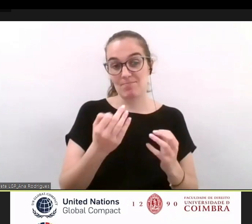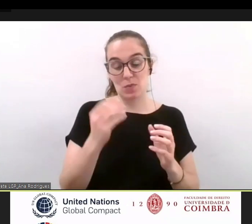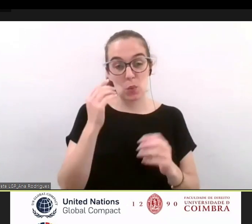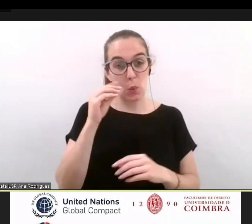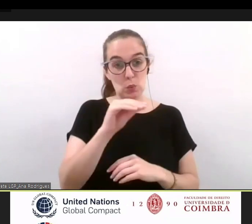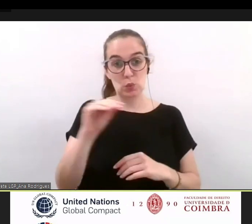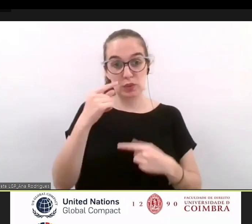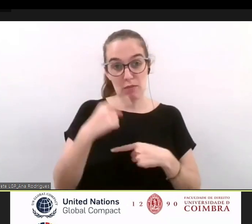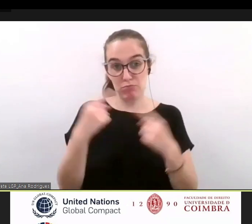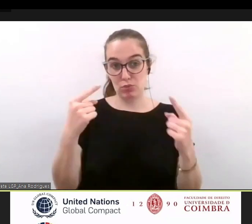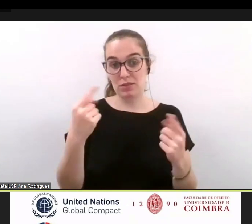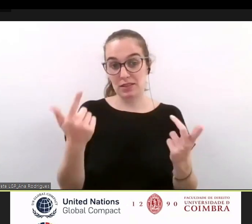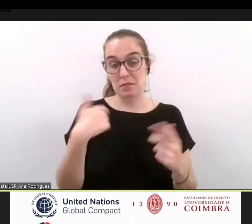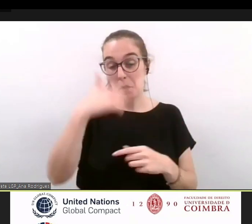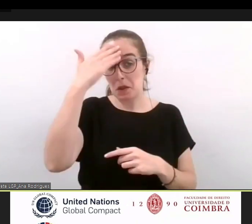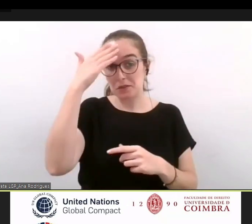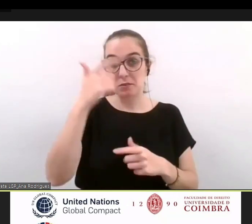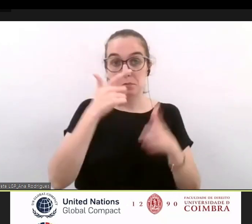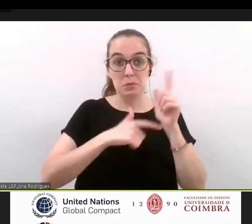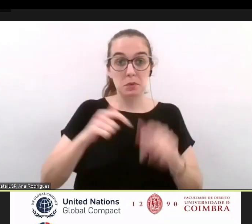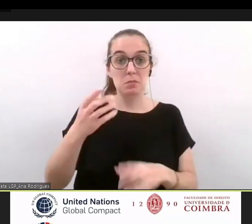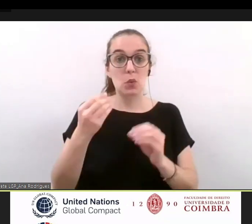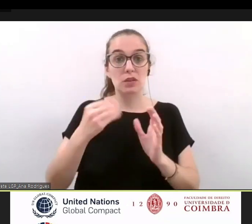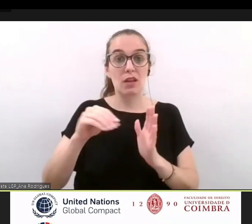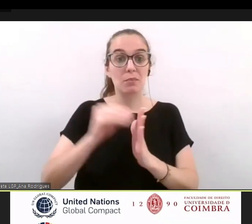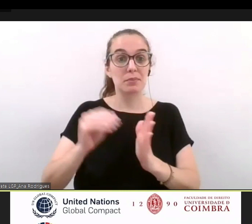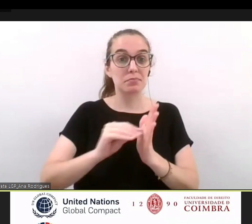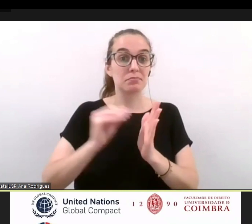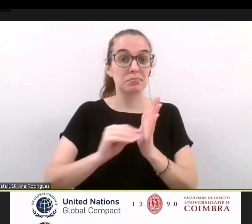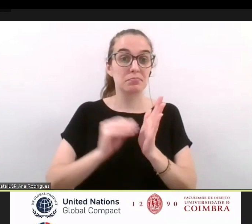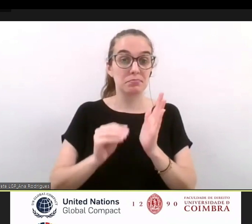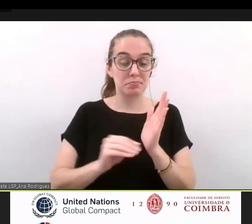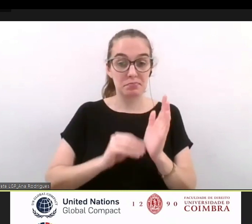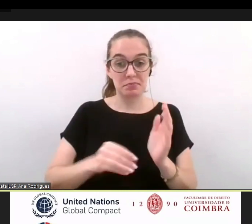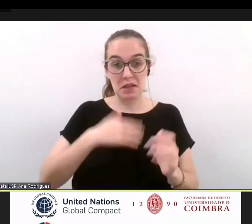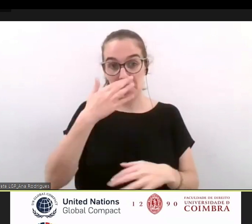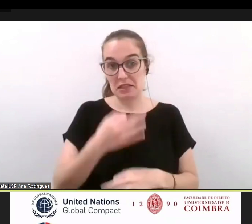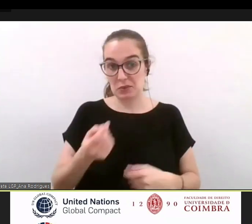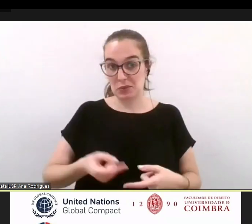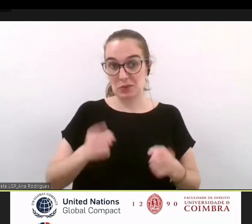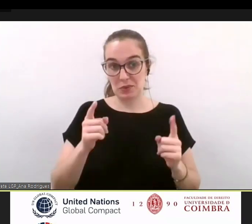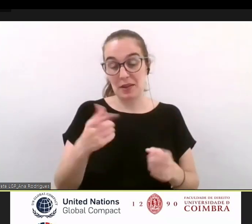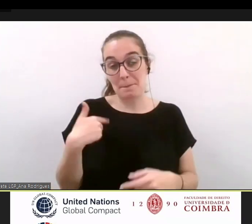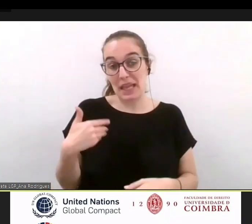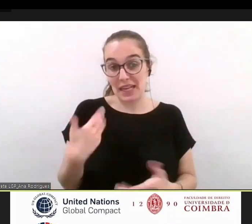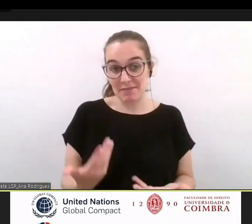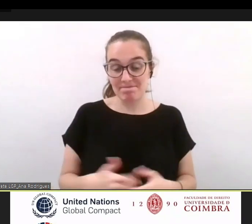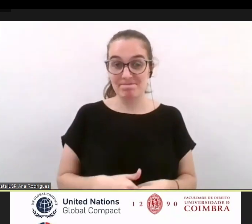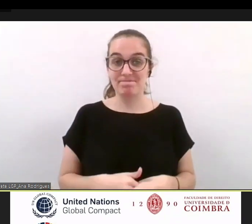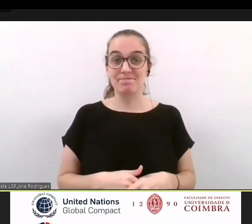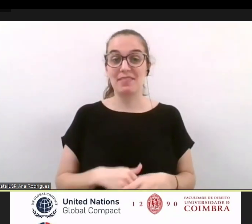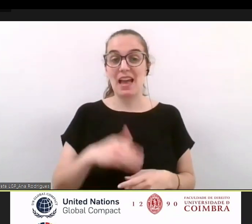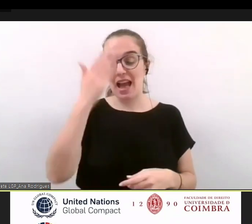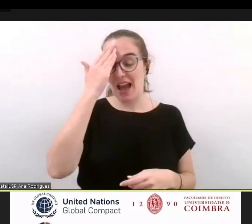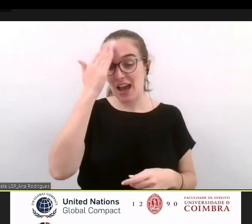pública e imagino que não tenha sido muito catalisador de grandes contributos, o que é uma pena. Portanto, penso